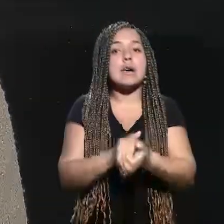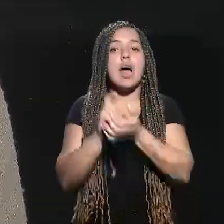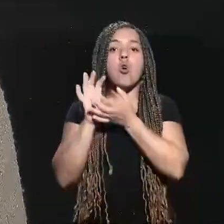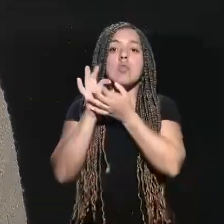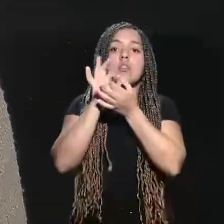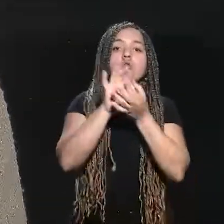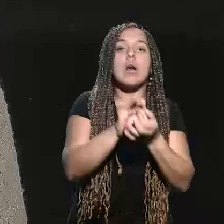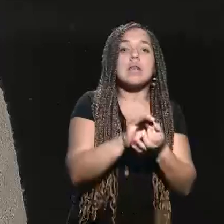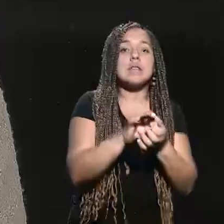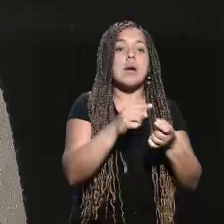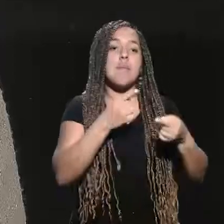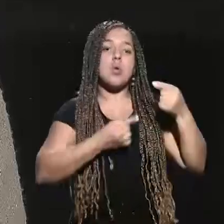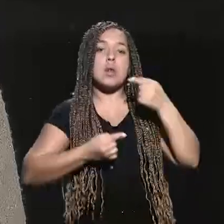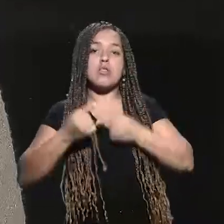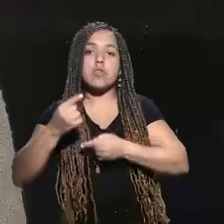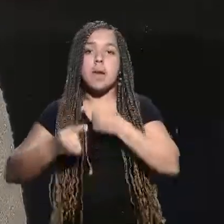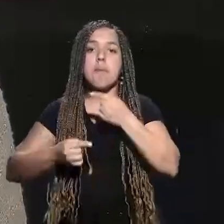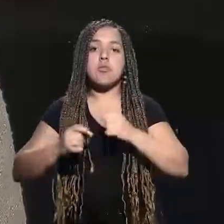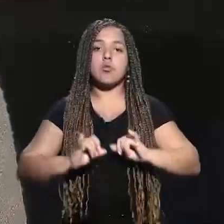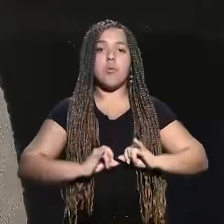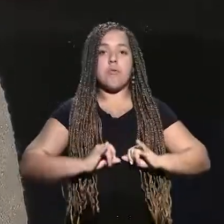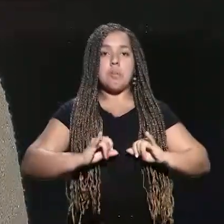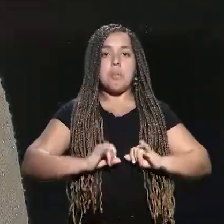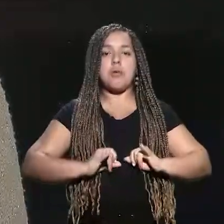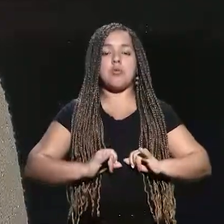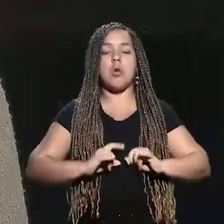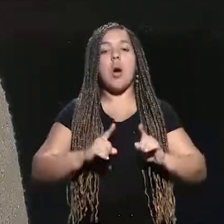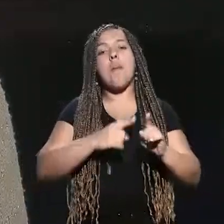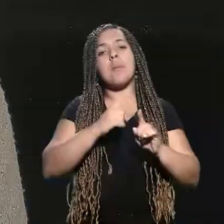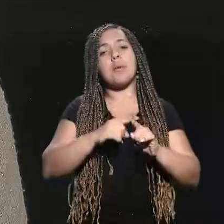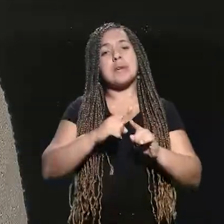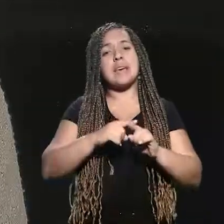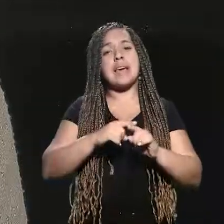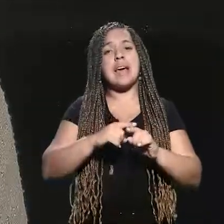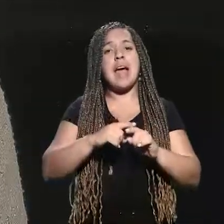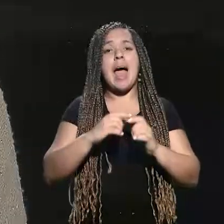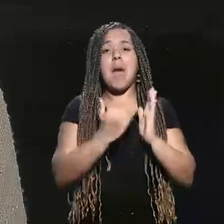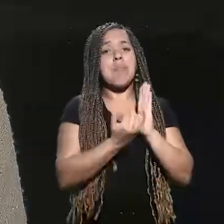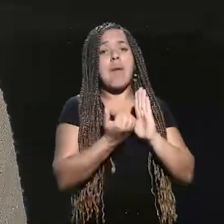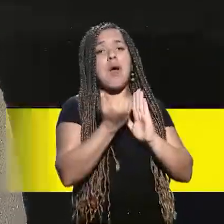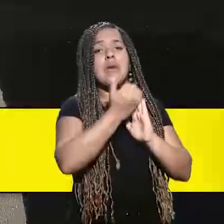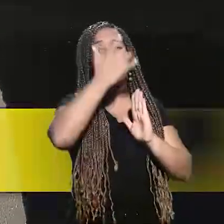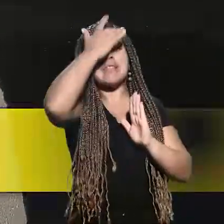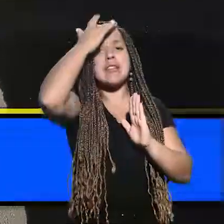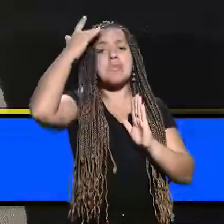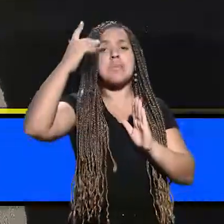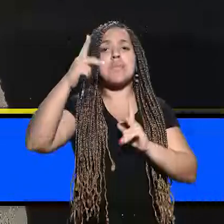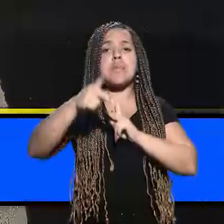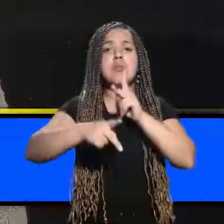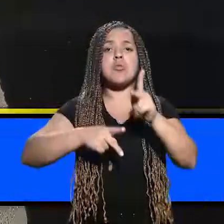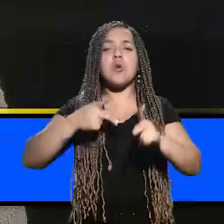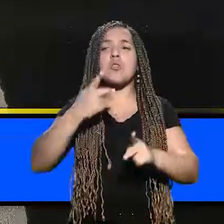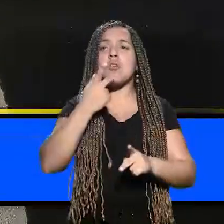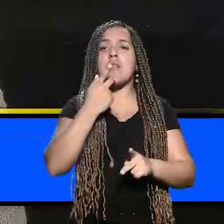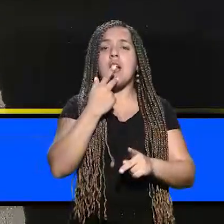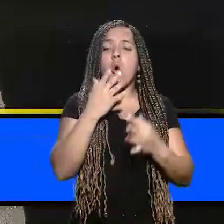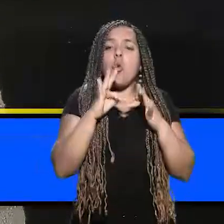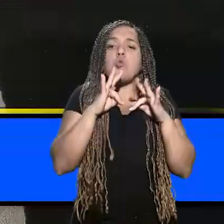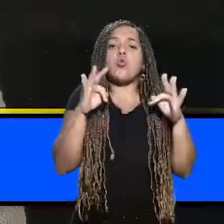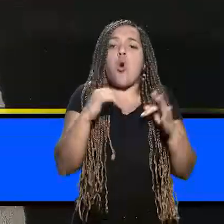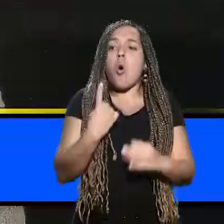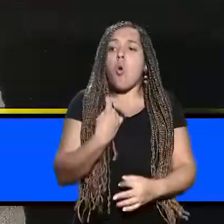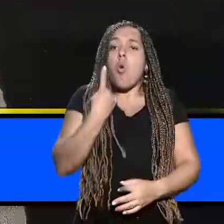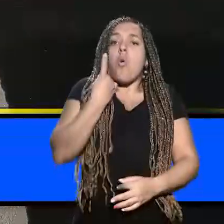e contextualizar politicamente esse sofrimento, né? Porque muitas vezes as pessoas individualizam essa dor que, na verdade,